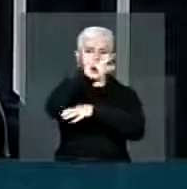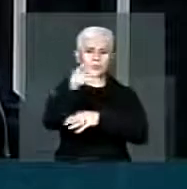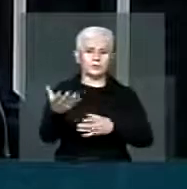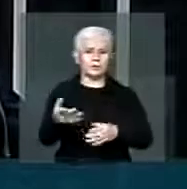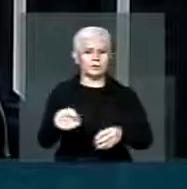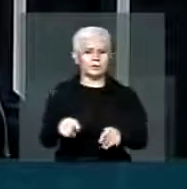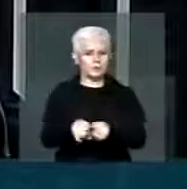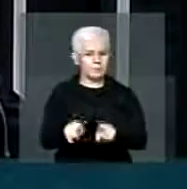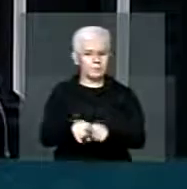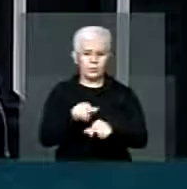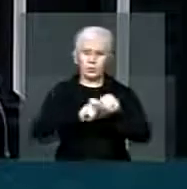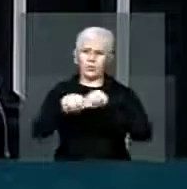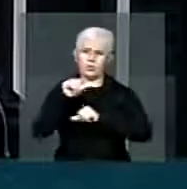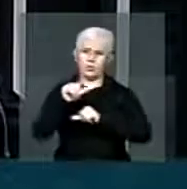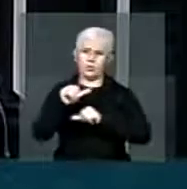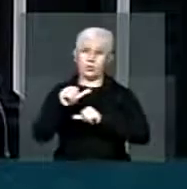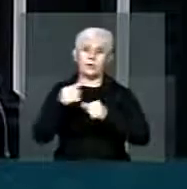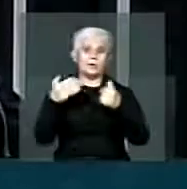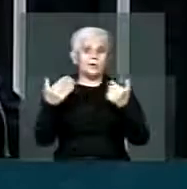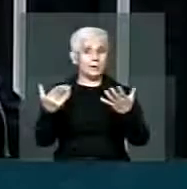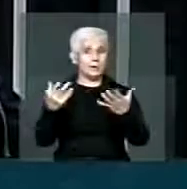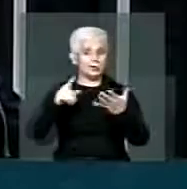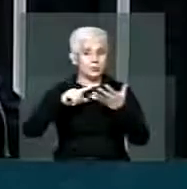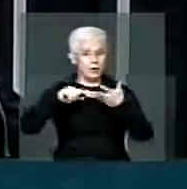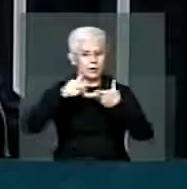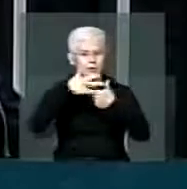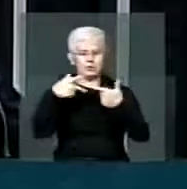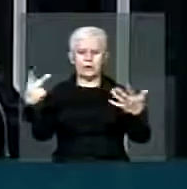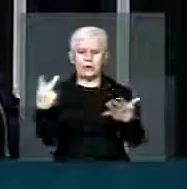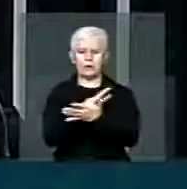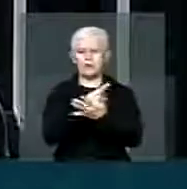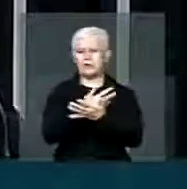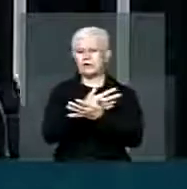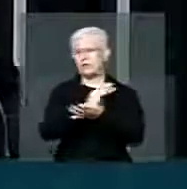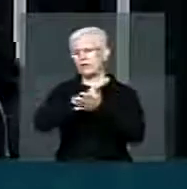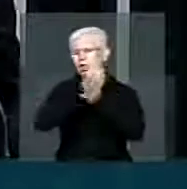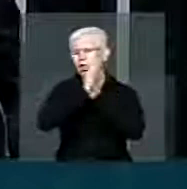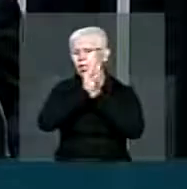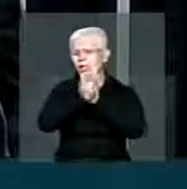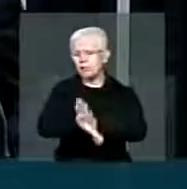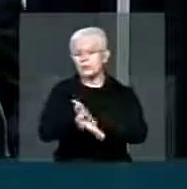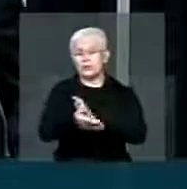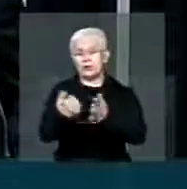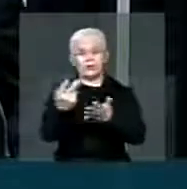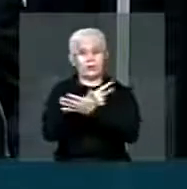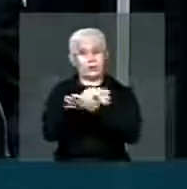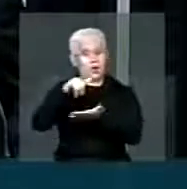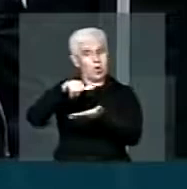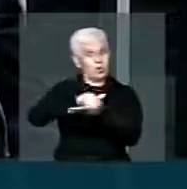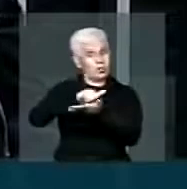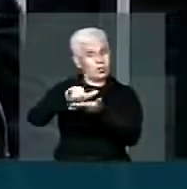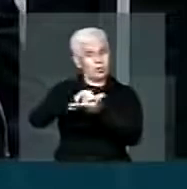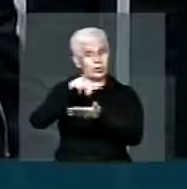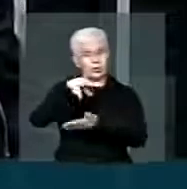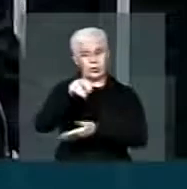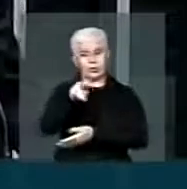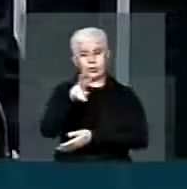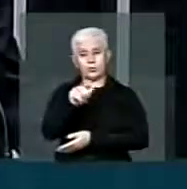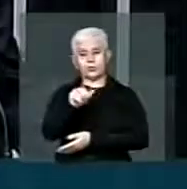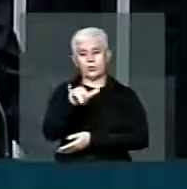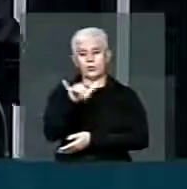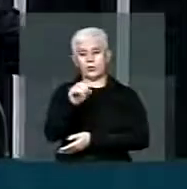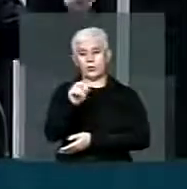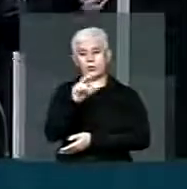foram, infelizmente, senhor presidente, tragédias que ocorreram em Nova York, lá no início do século